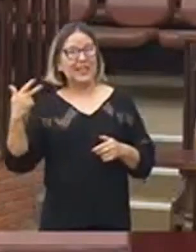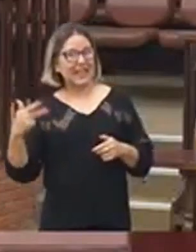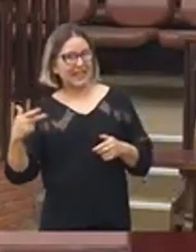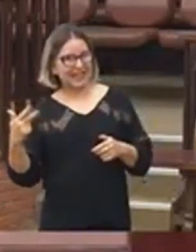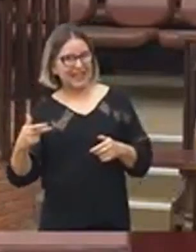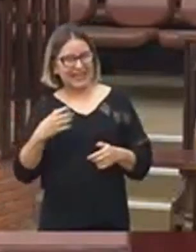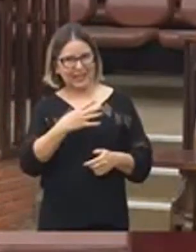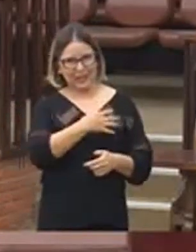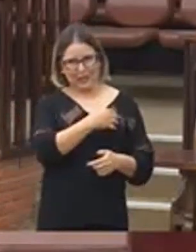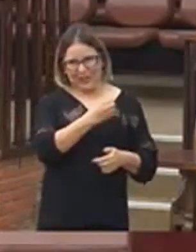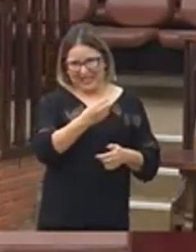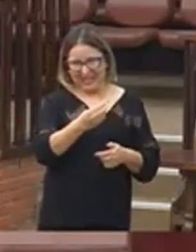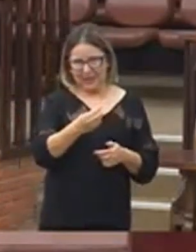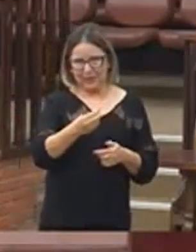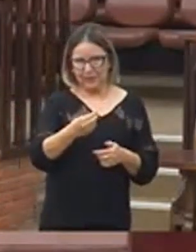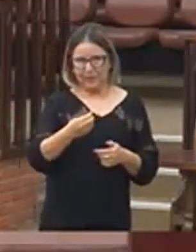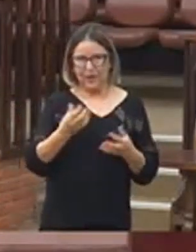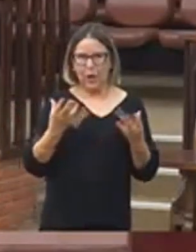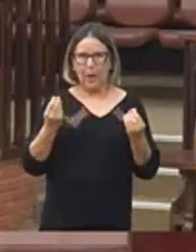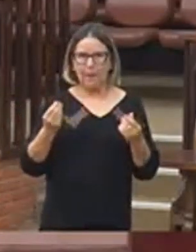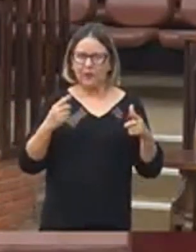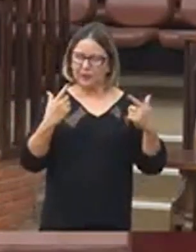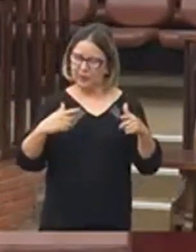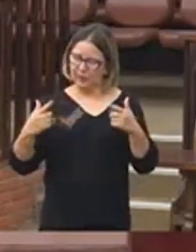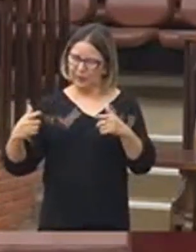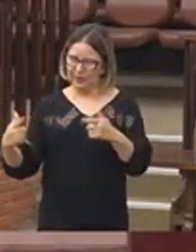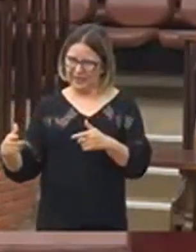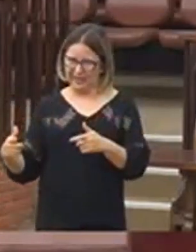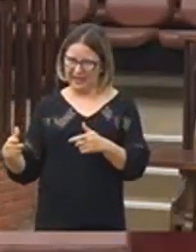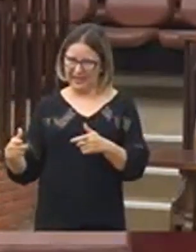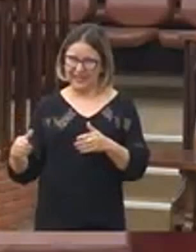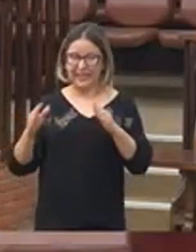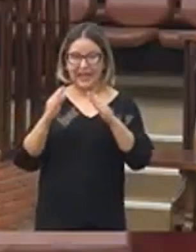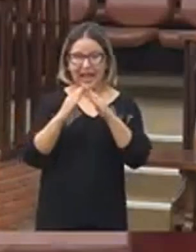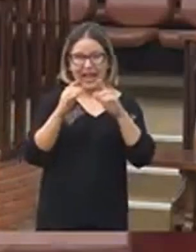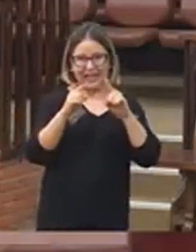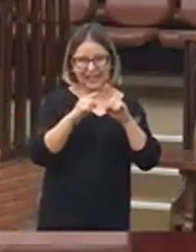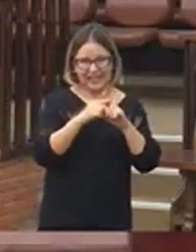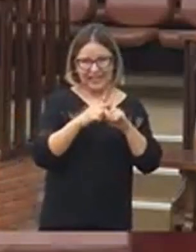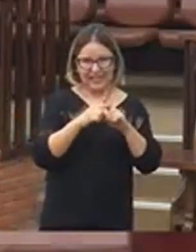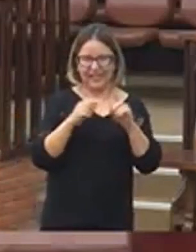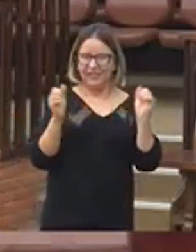lugares, a igreja estava nas catacumbas,